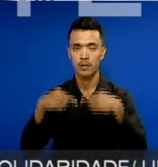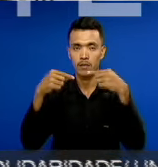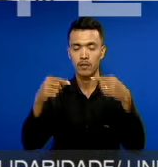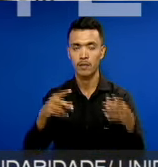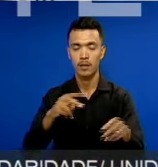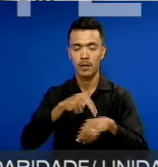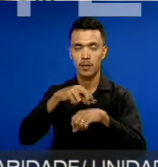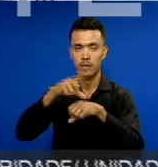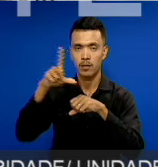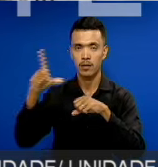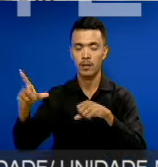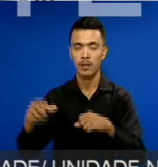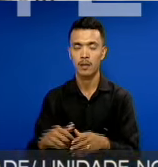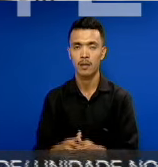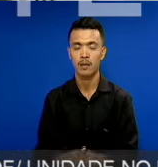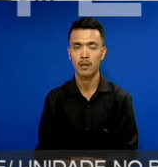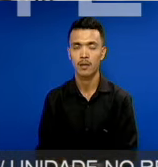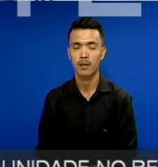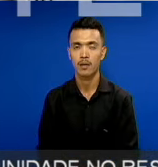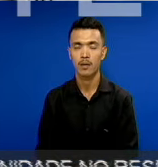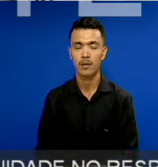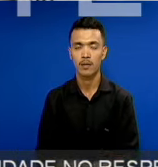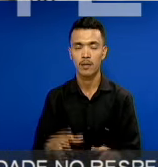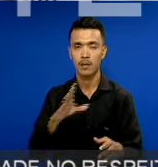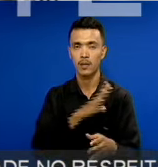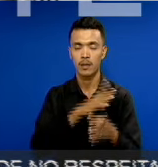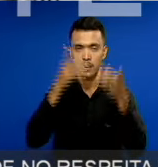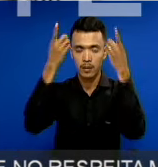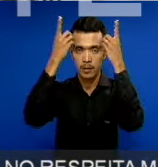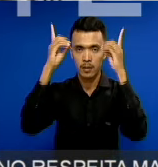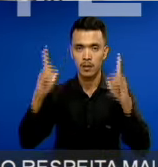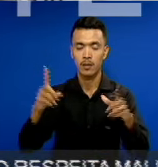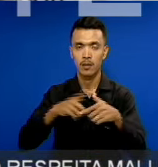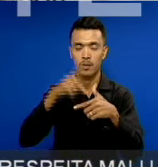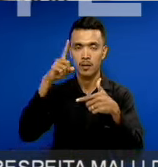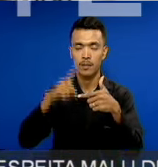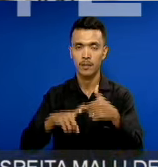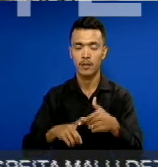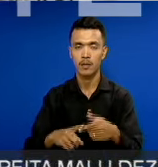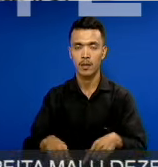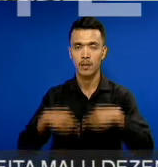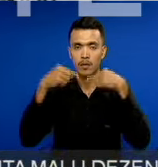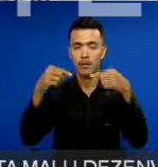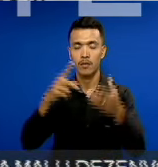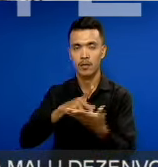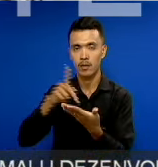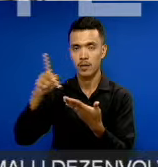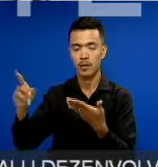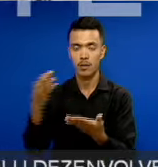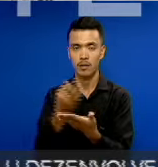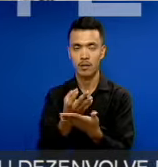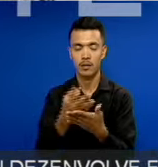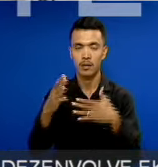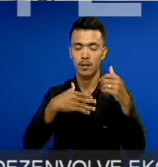ba, ou li etan aparecer ou despaixo ruma, depois a misa e arucasir a selo tasa normal,